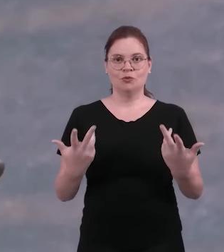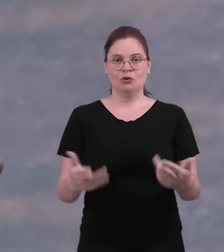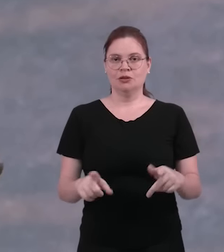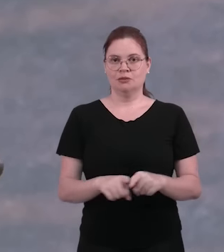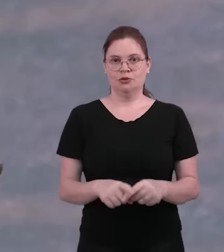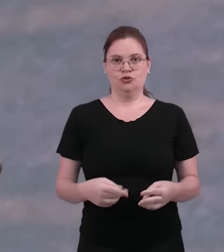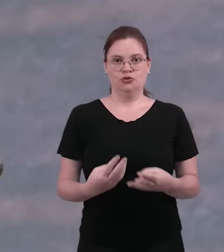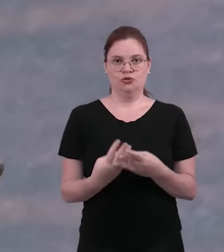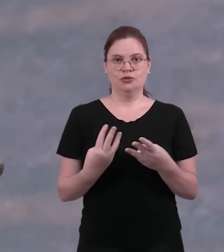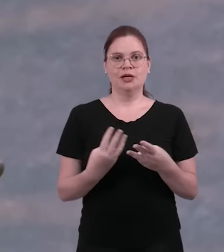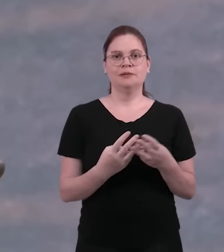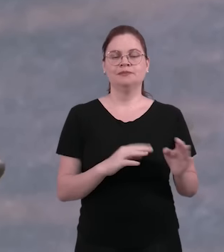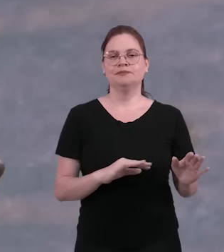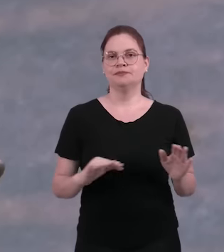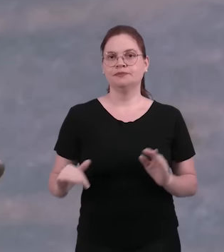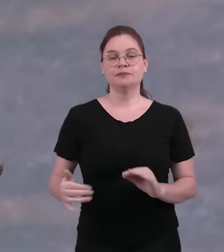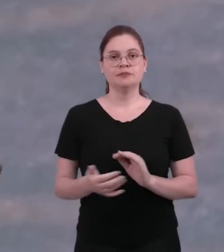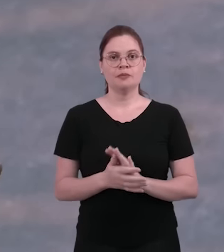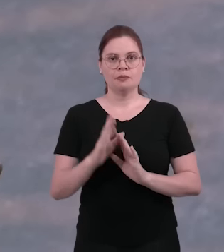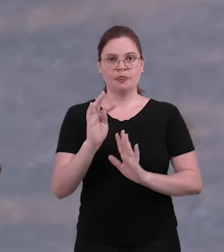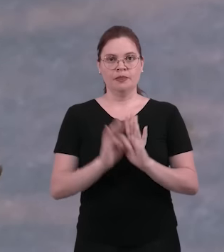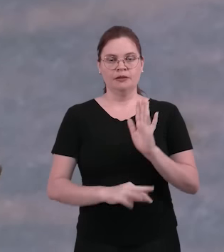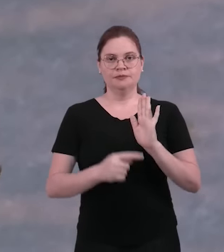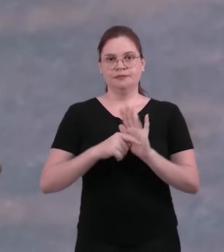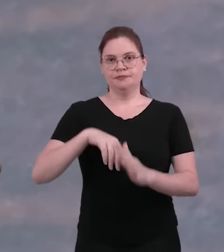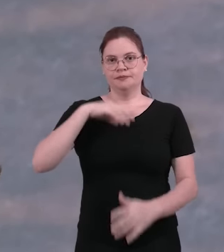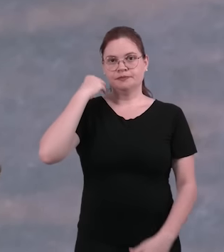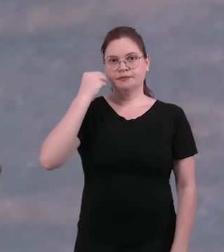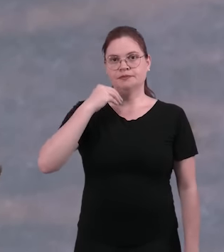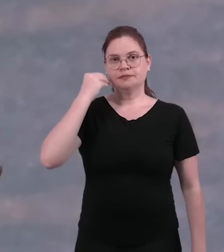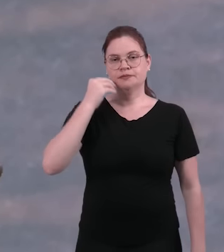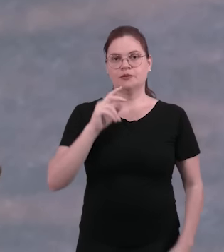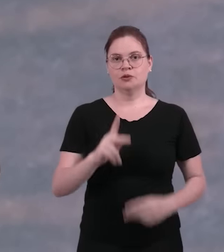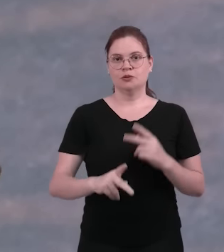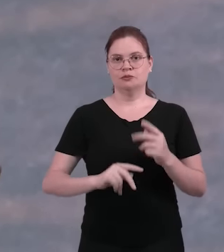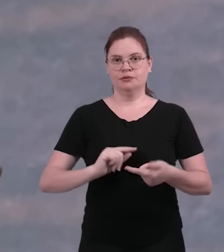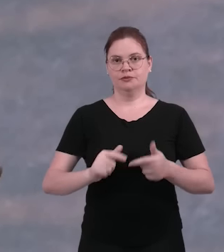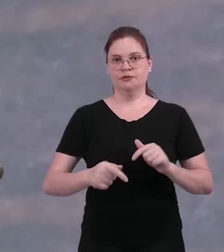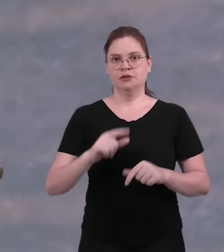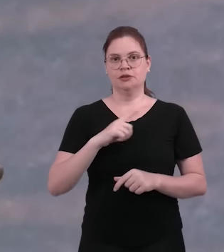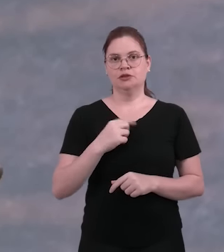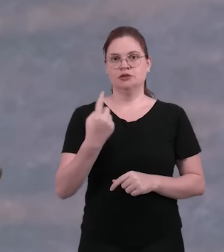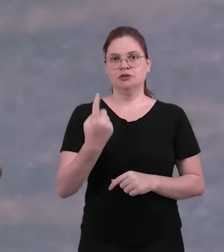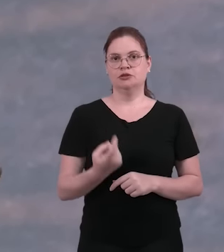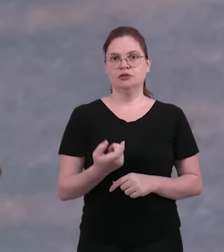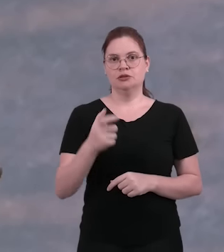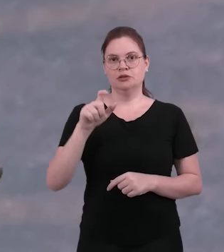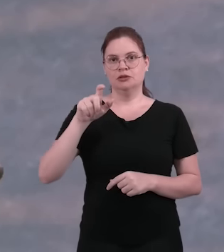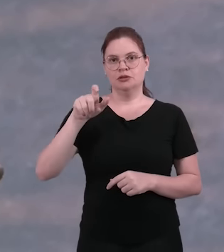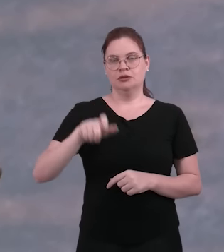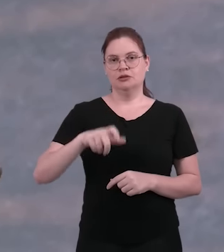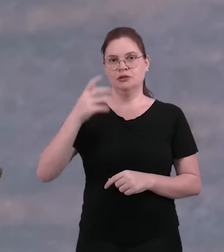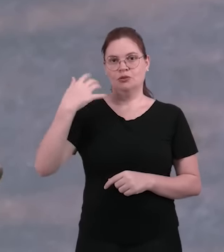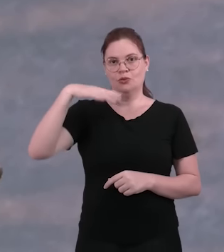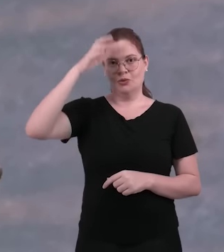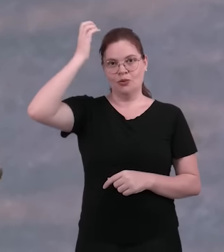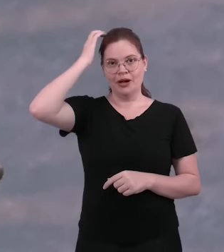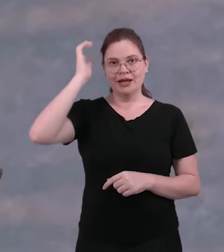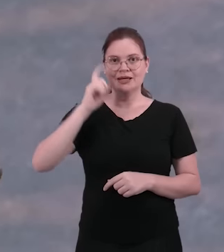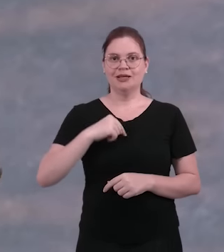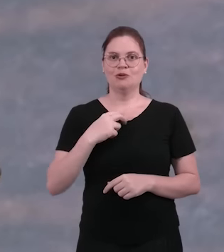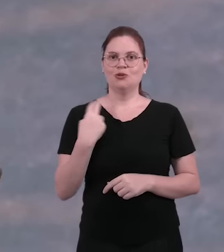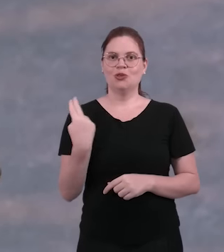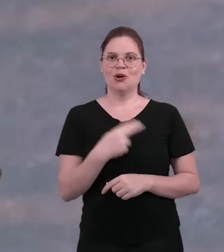uma experiência que foi vivida por Israel na condução de um dos seus reis, que por mera coincidência é meu xará,